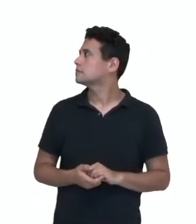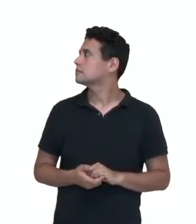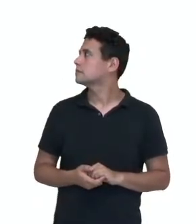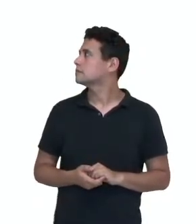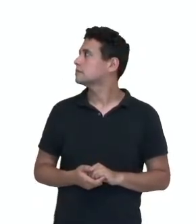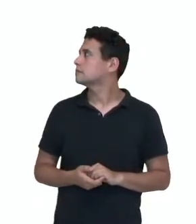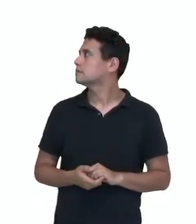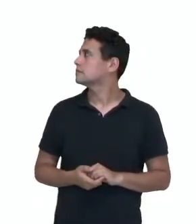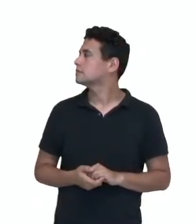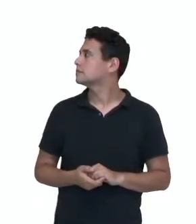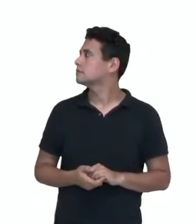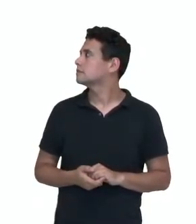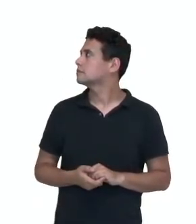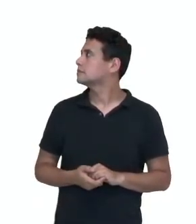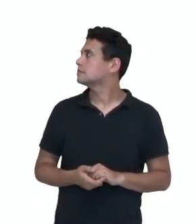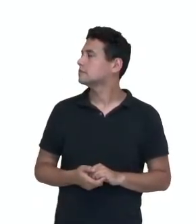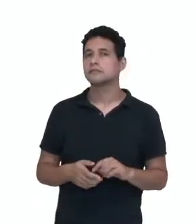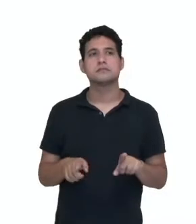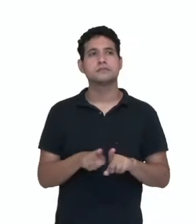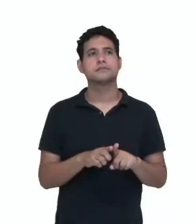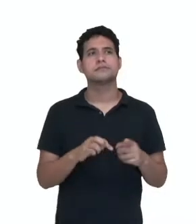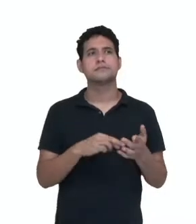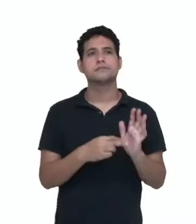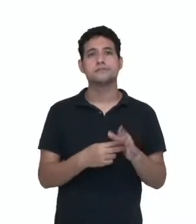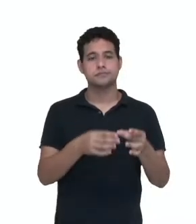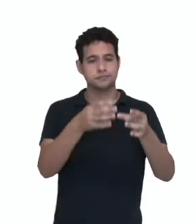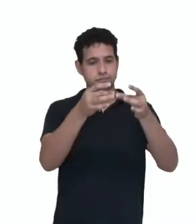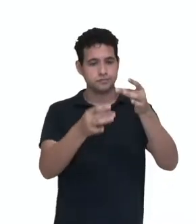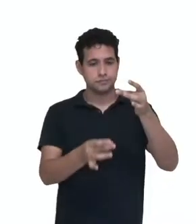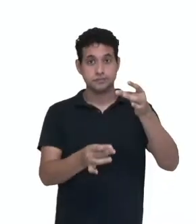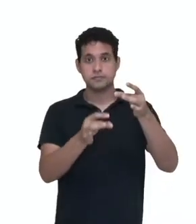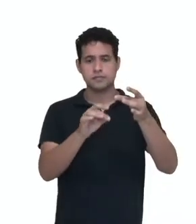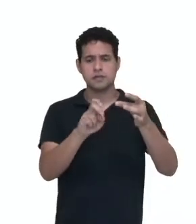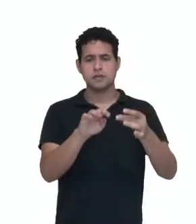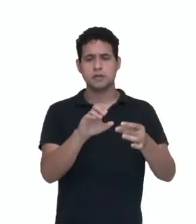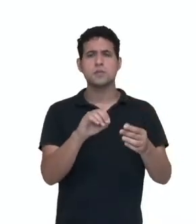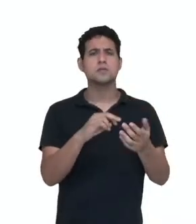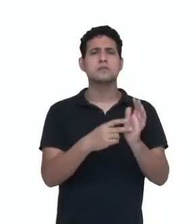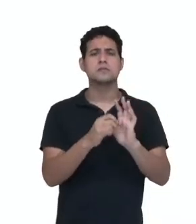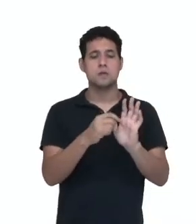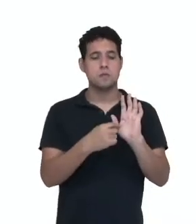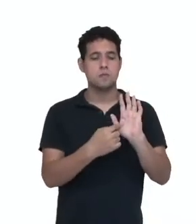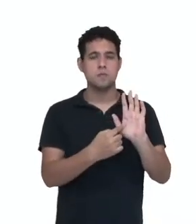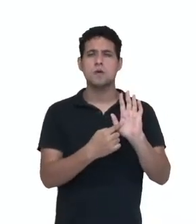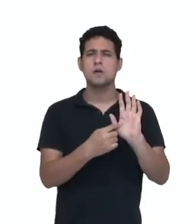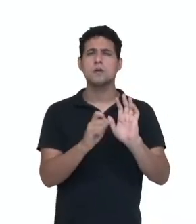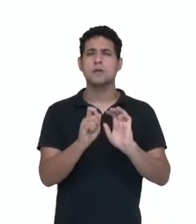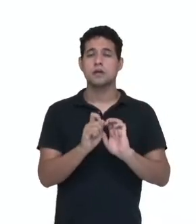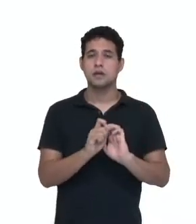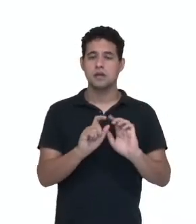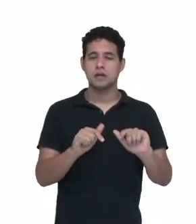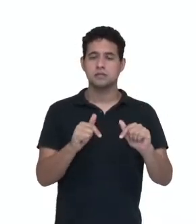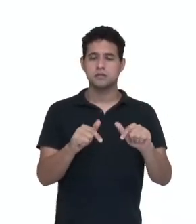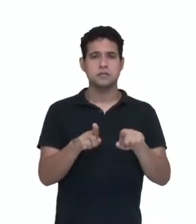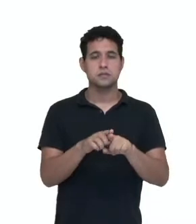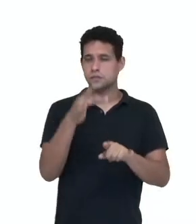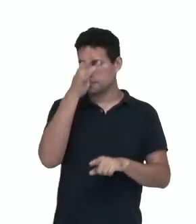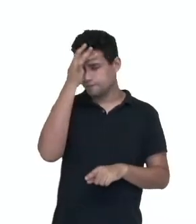E definição é verbo impersonal, aquele que expressa a ação de um sujeito